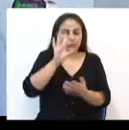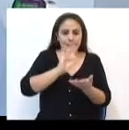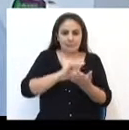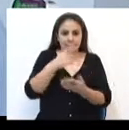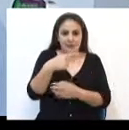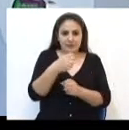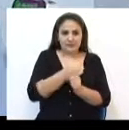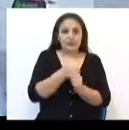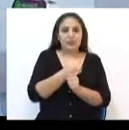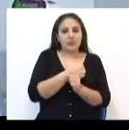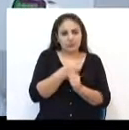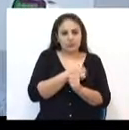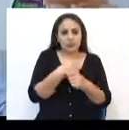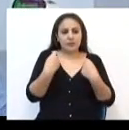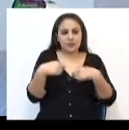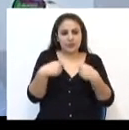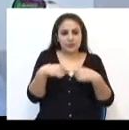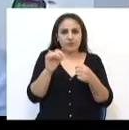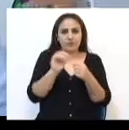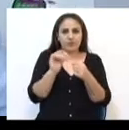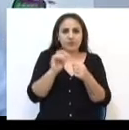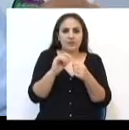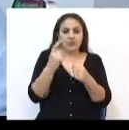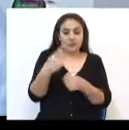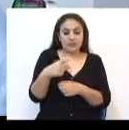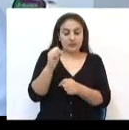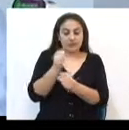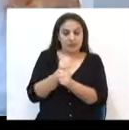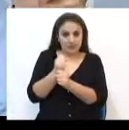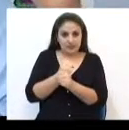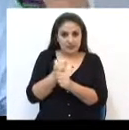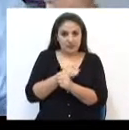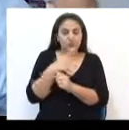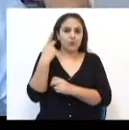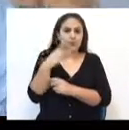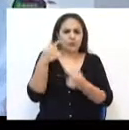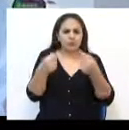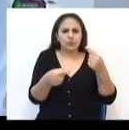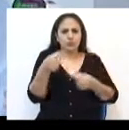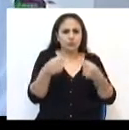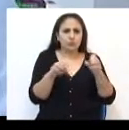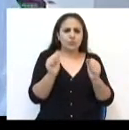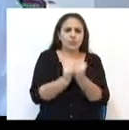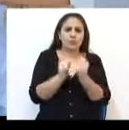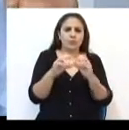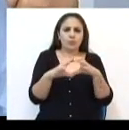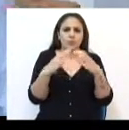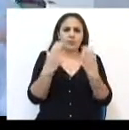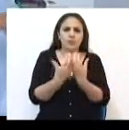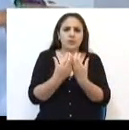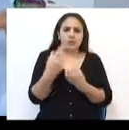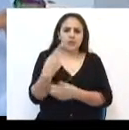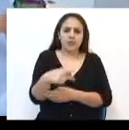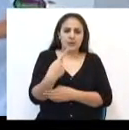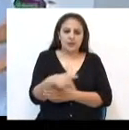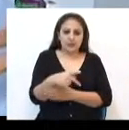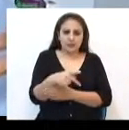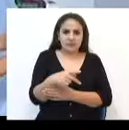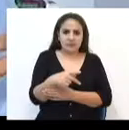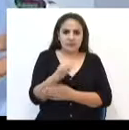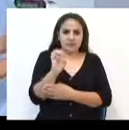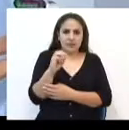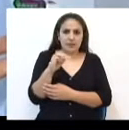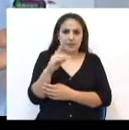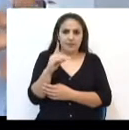efetivadas este ano, que deveriam ter sido efetivadas este ano, que os vereadores discutiram na comunidade, essas emendas,